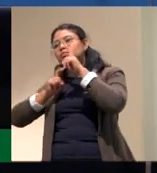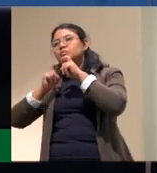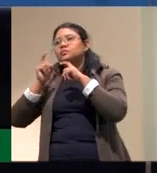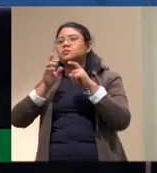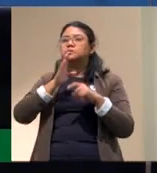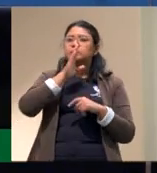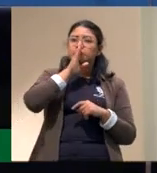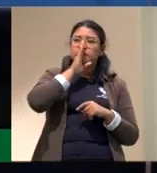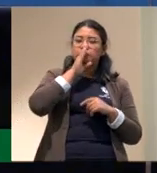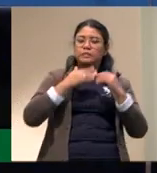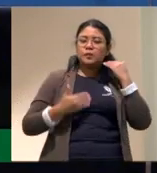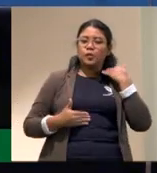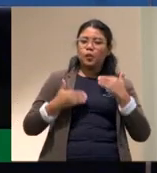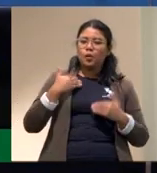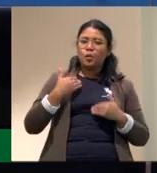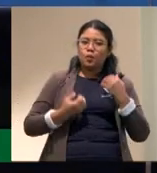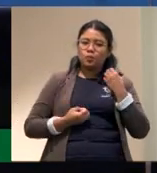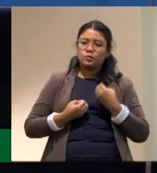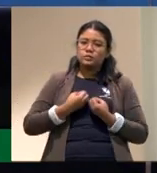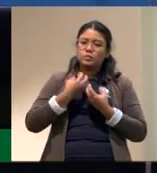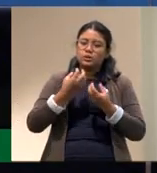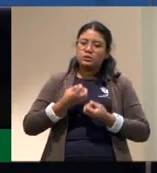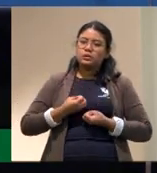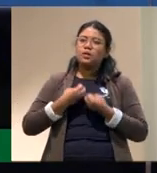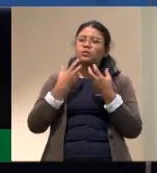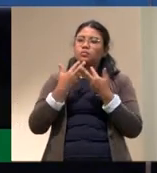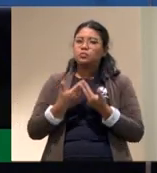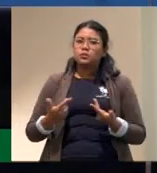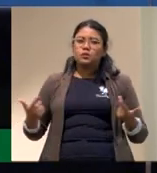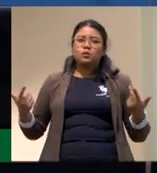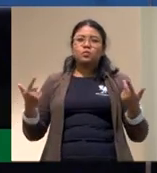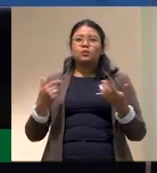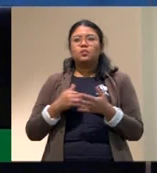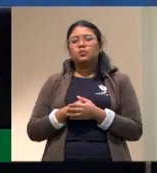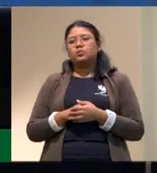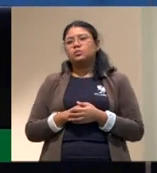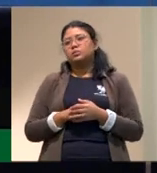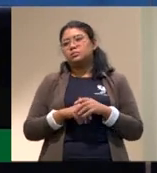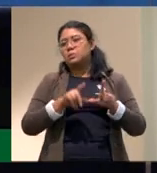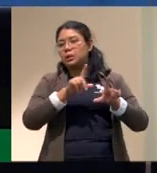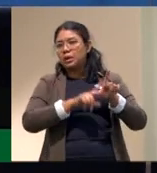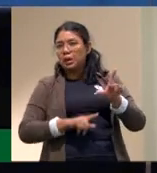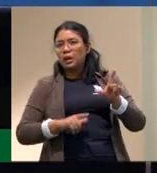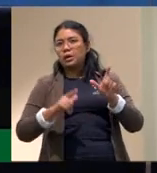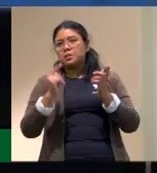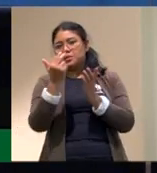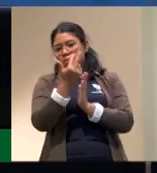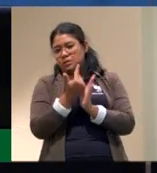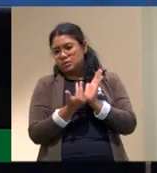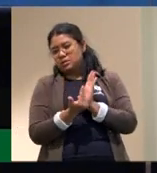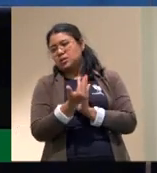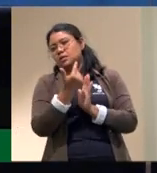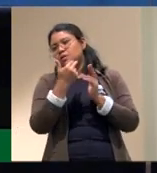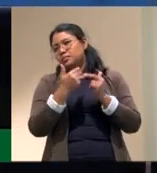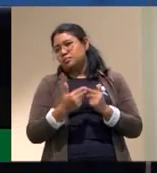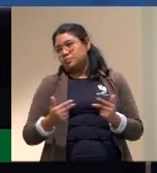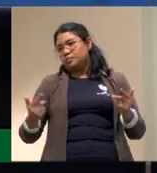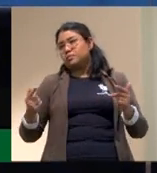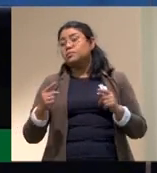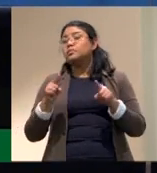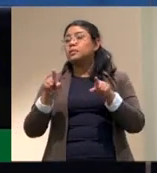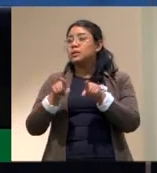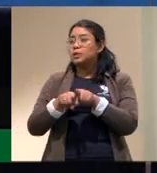Os gestos, os movimentos, até as letras, os símbolos, os desenhos, mas também